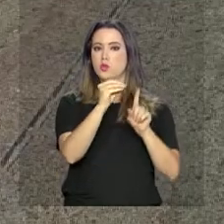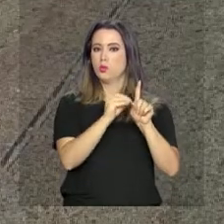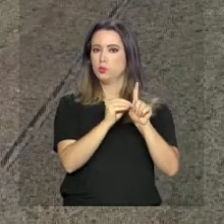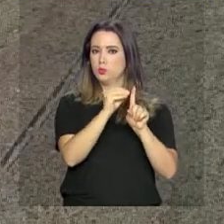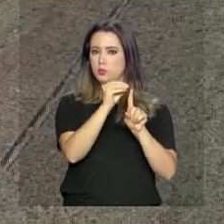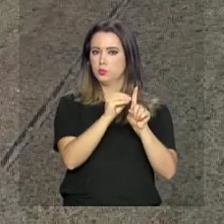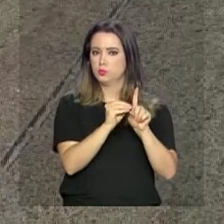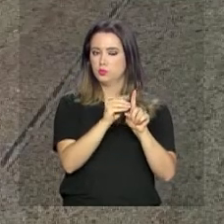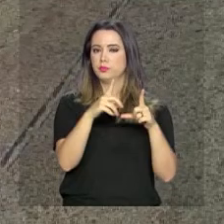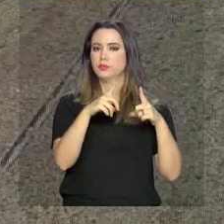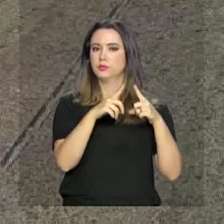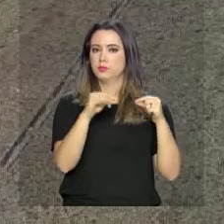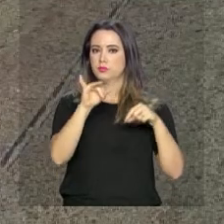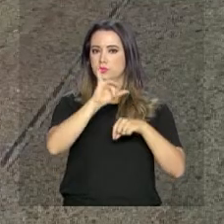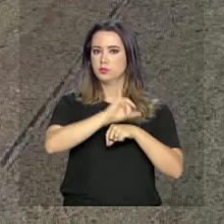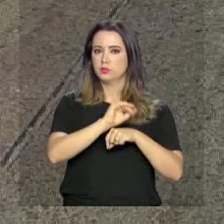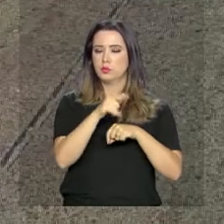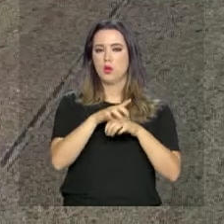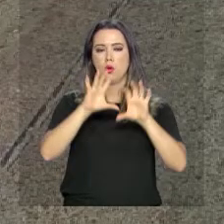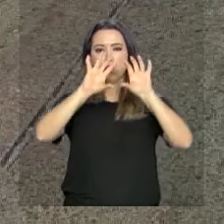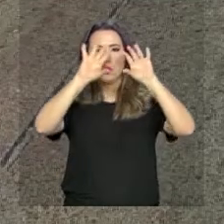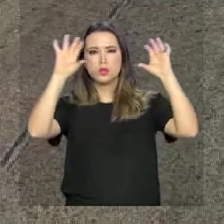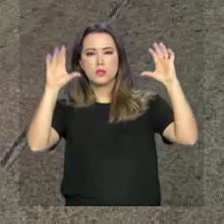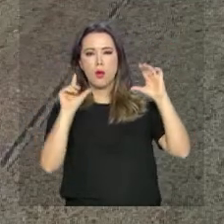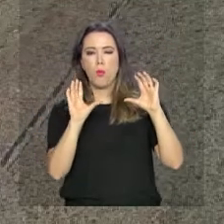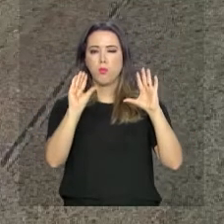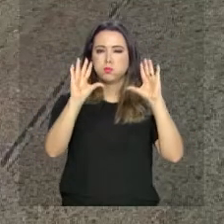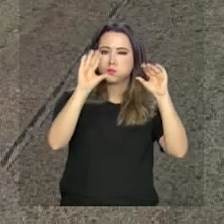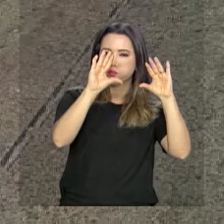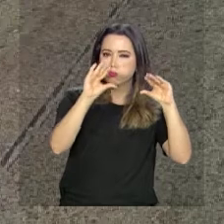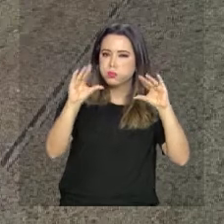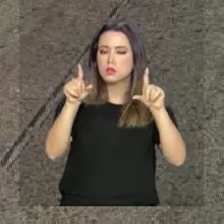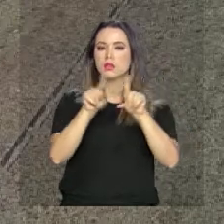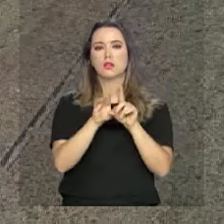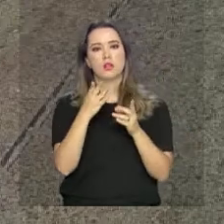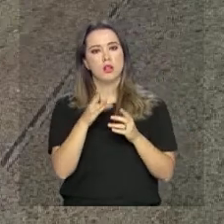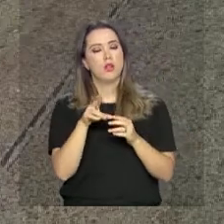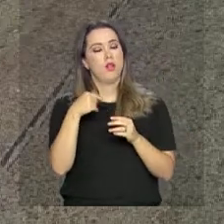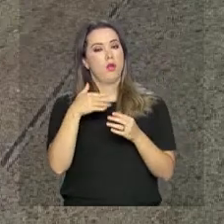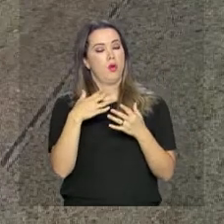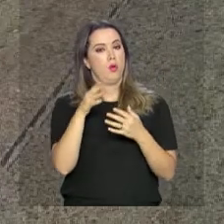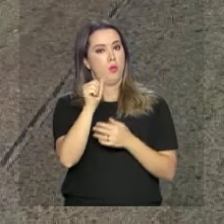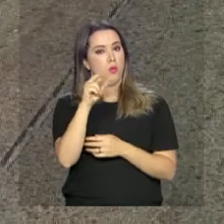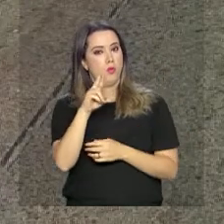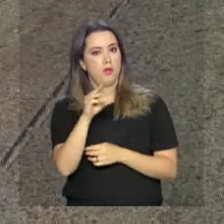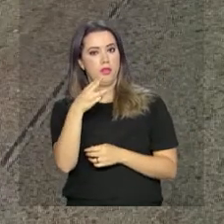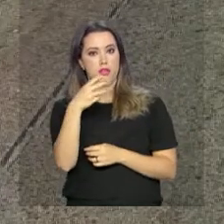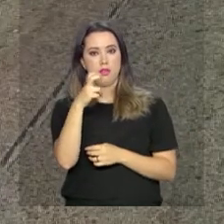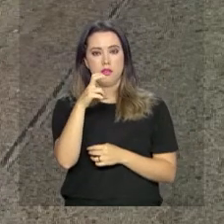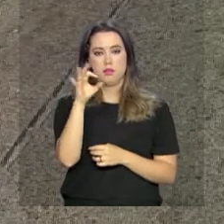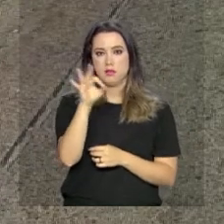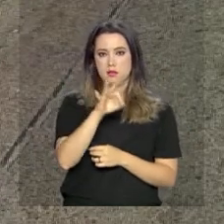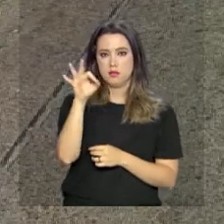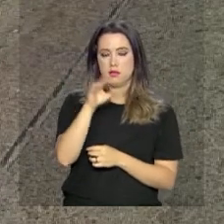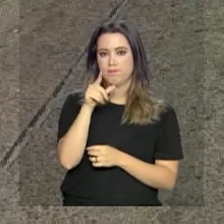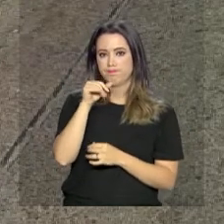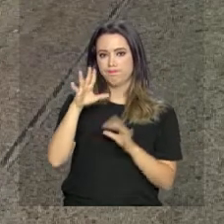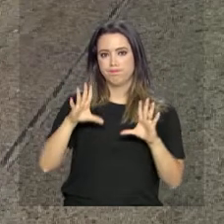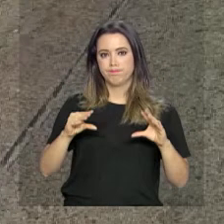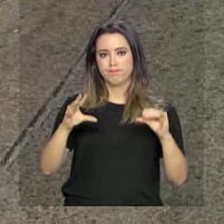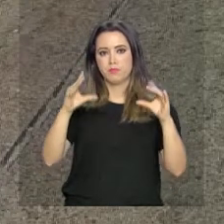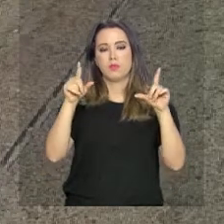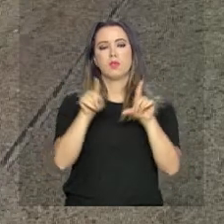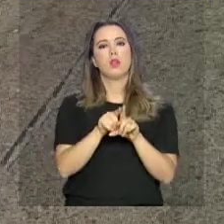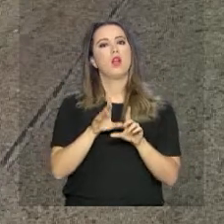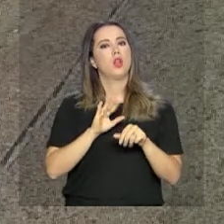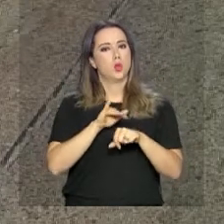capital federal, céu parcialmente nublado com umidade relativa do ar em 35%. Para a noite, Brasília tem